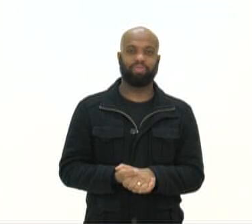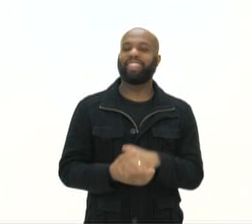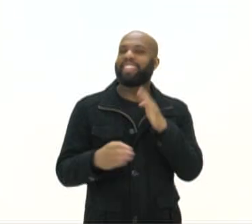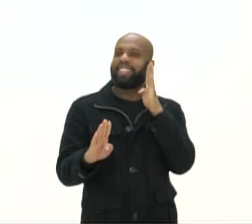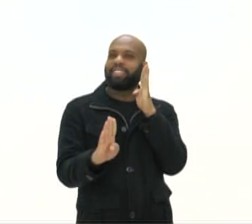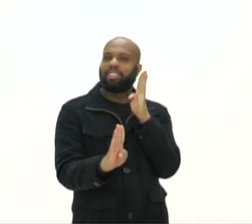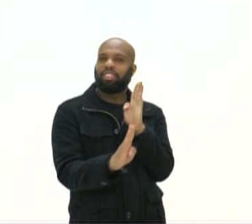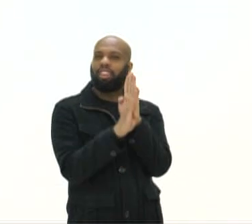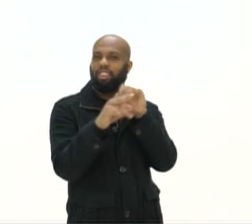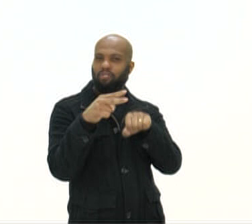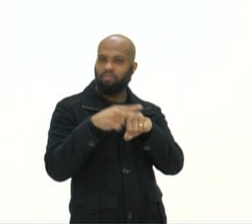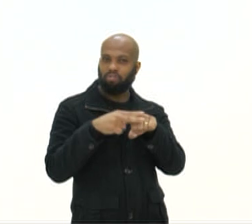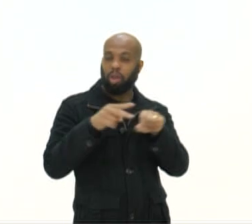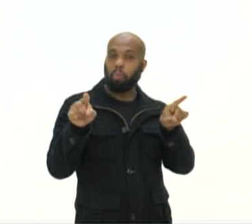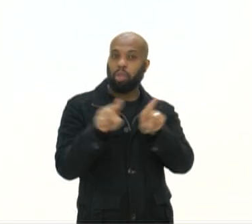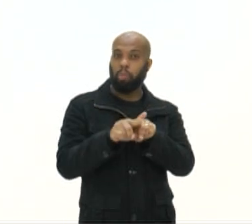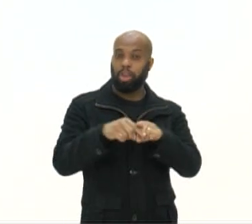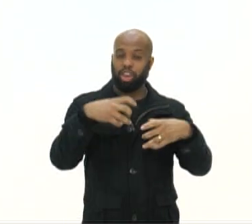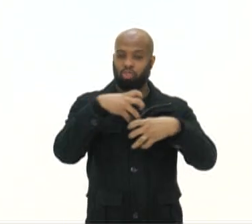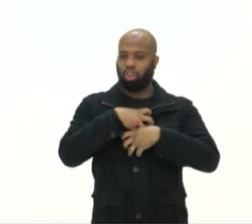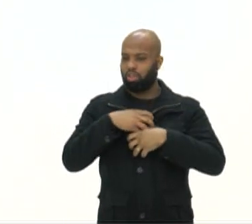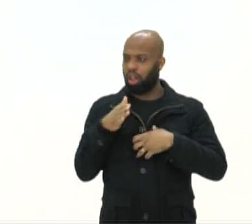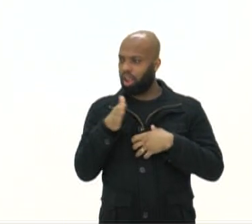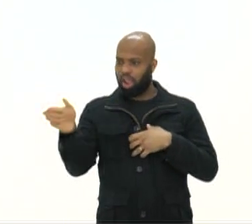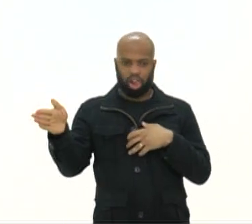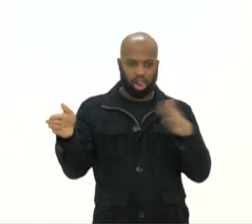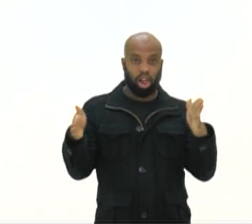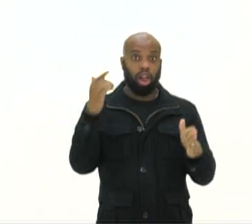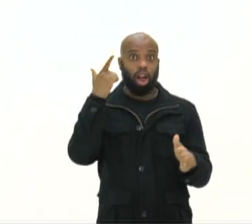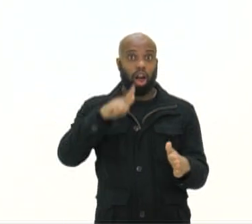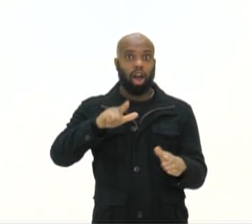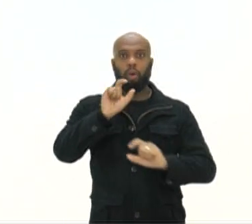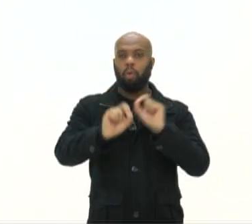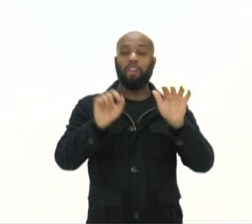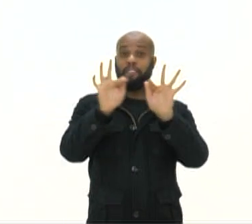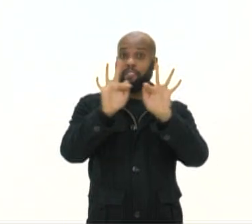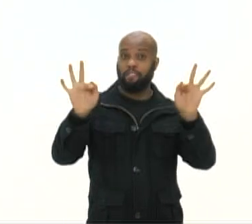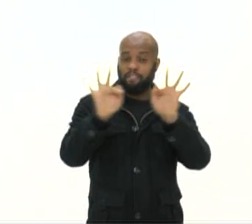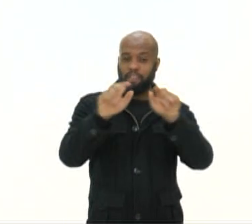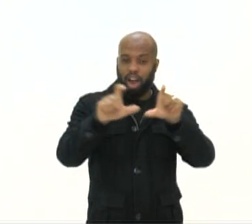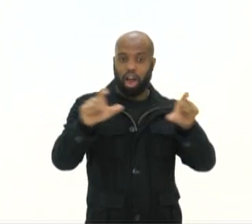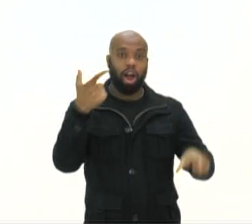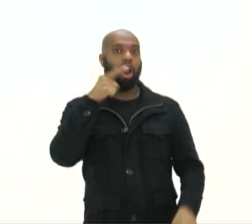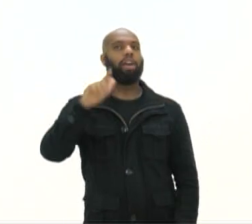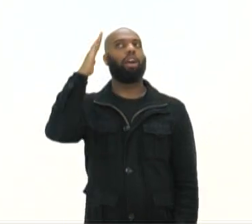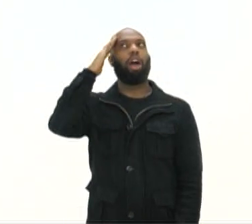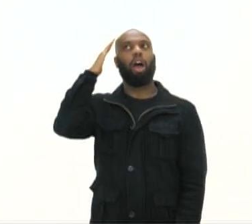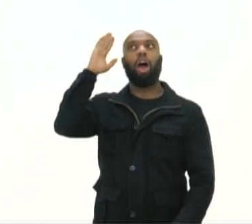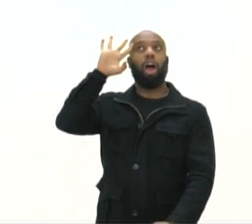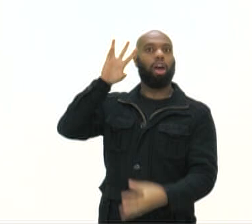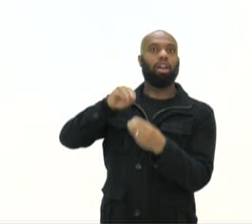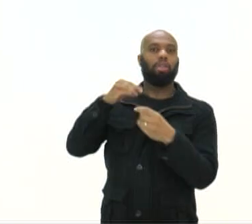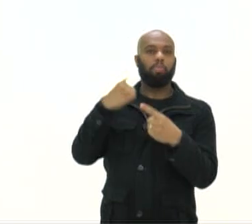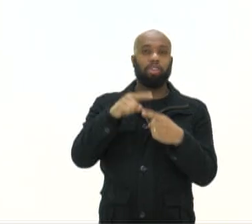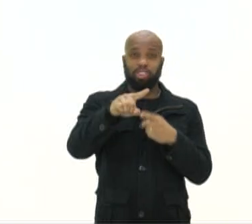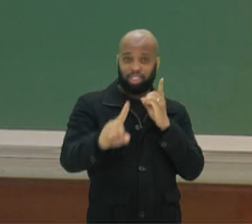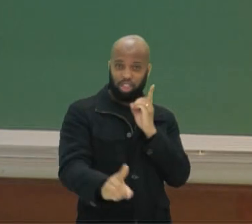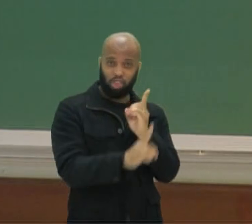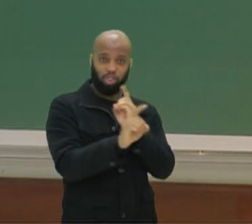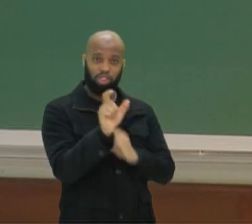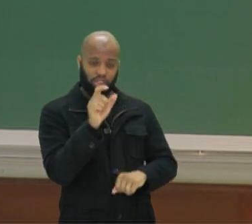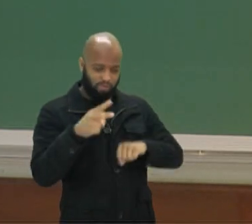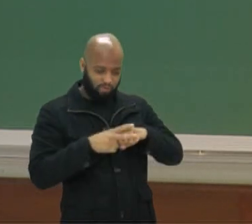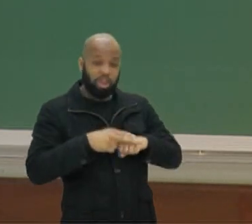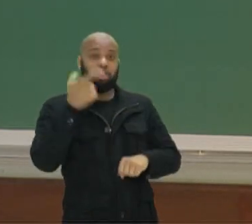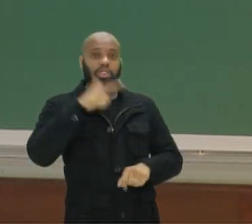Identificar o verbo e sua transitividade ajuda na interpretação das frases, porque a partir do momento em que você encontra o verbo, você